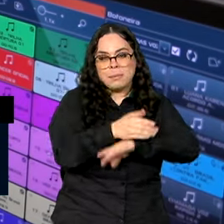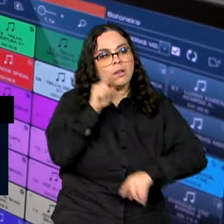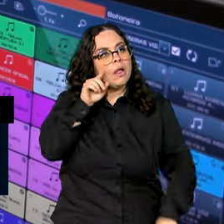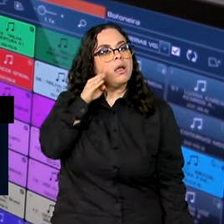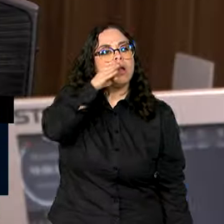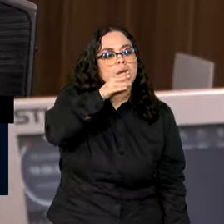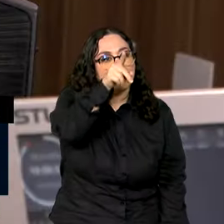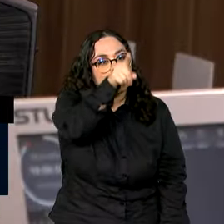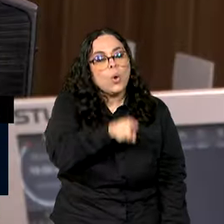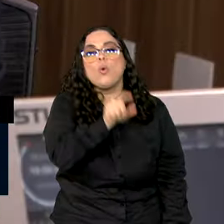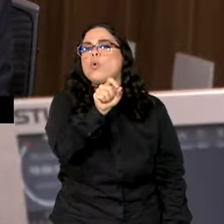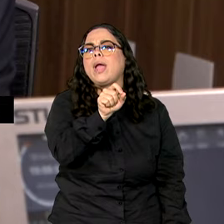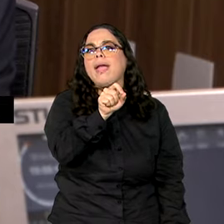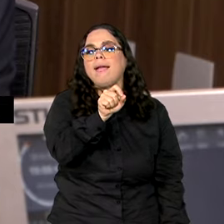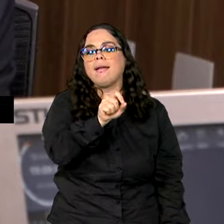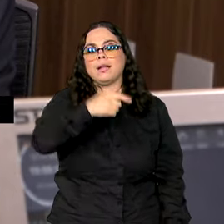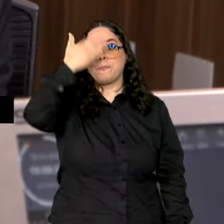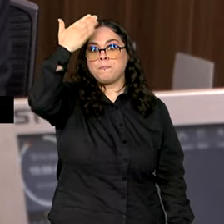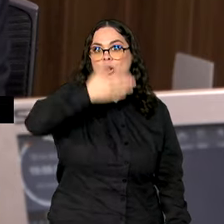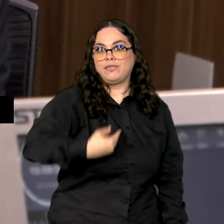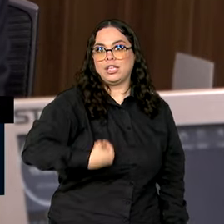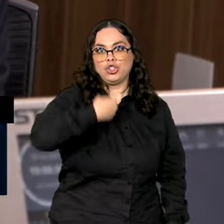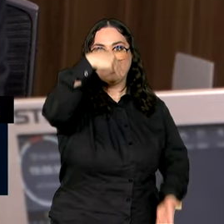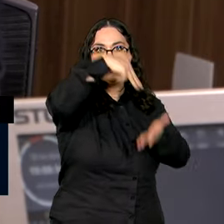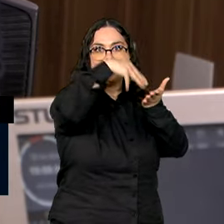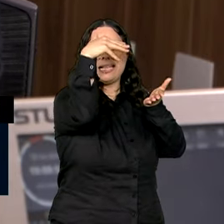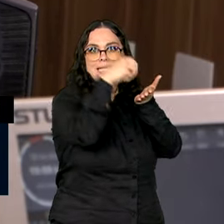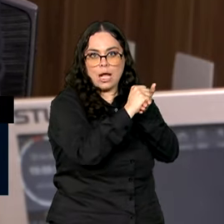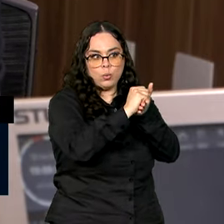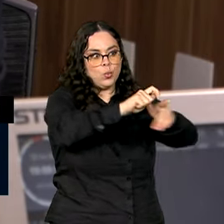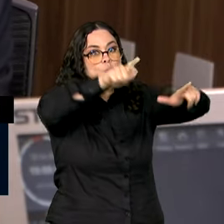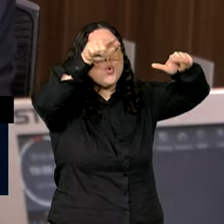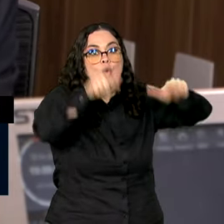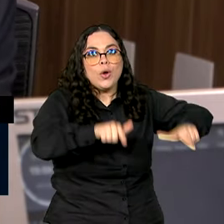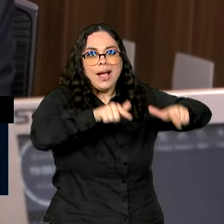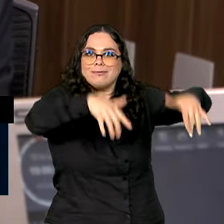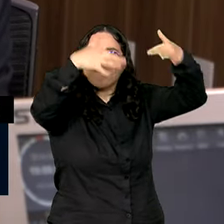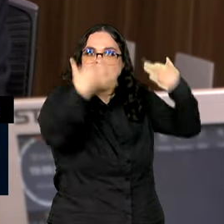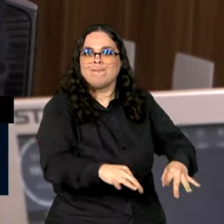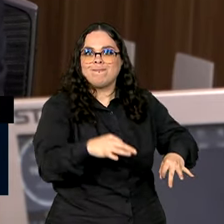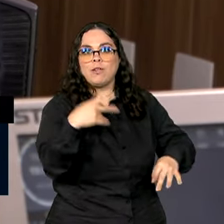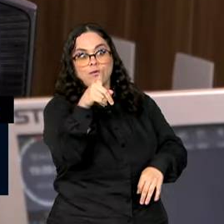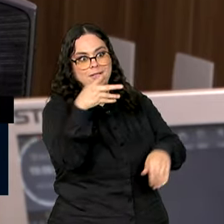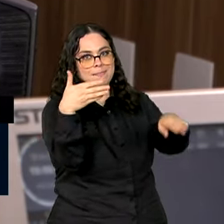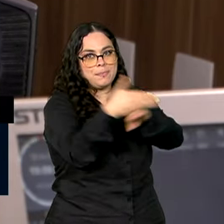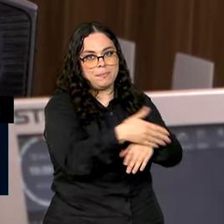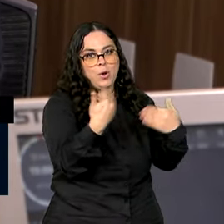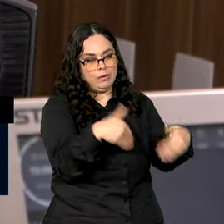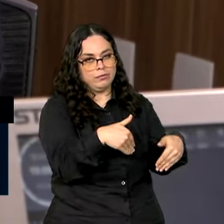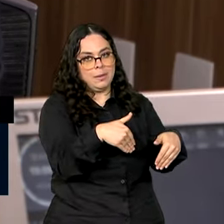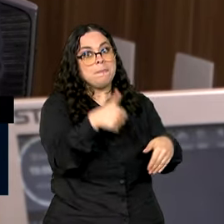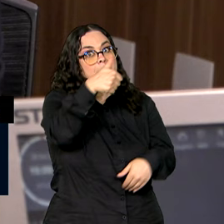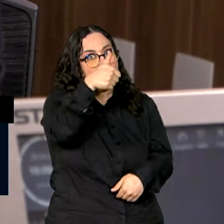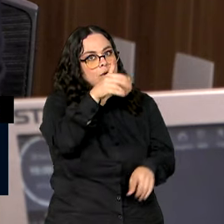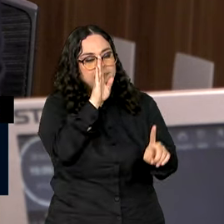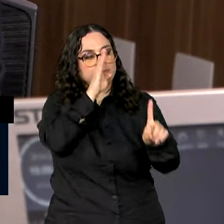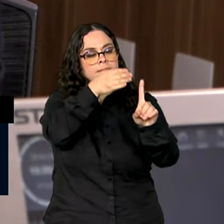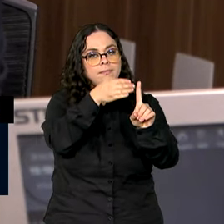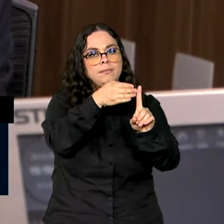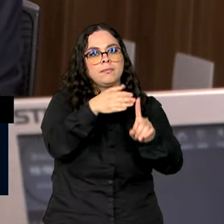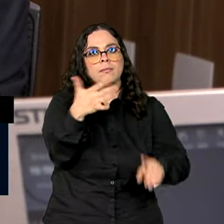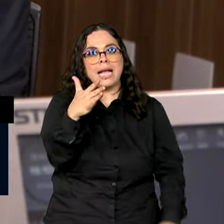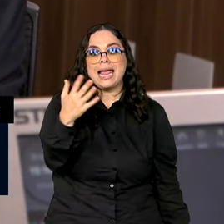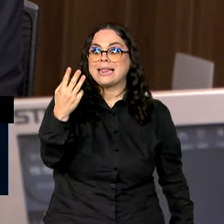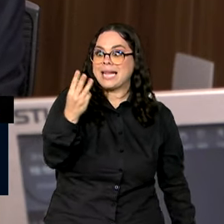lá pegue o comprovante de inscrição que tem um local em que ele vai fazer a prova Acho que mais ou menos uns